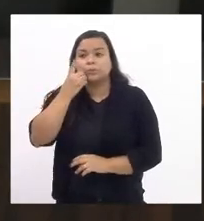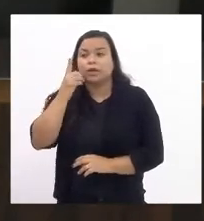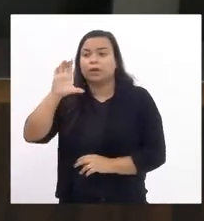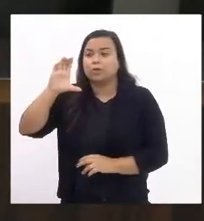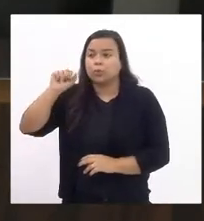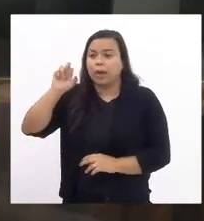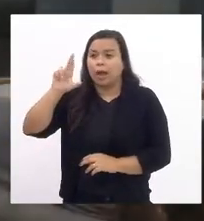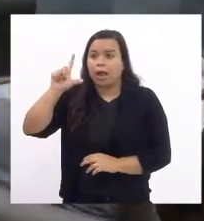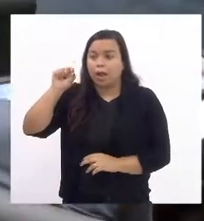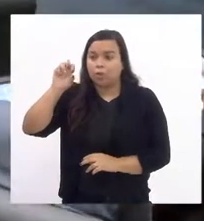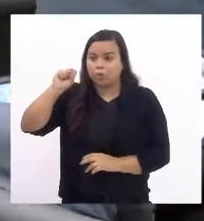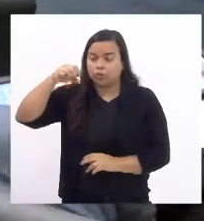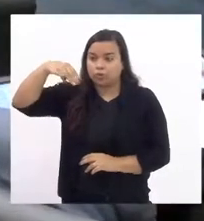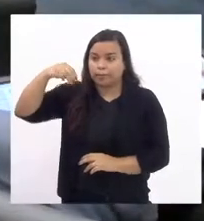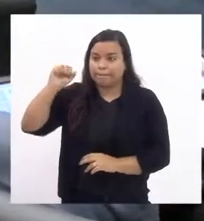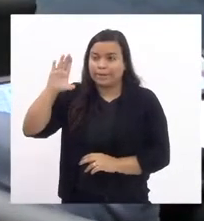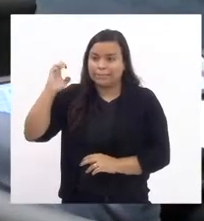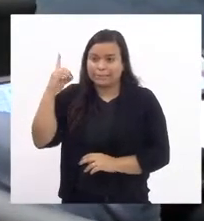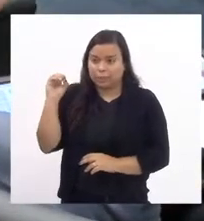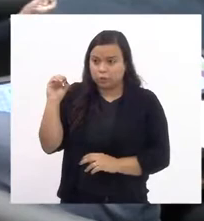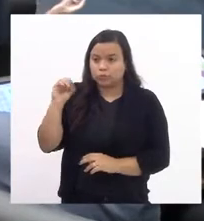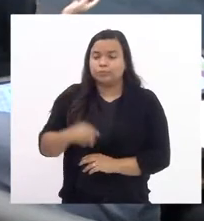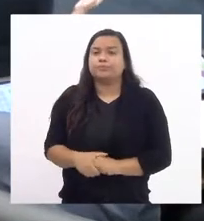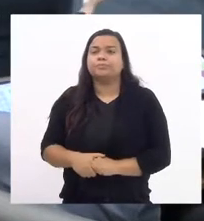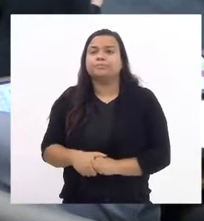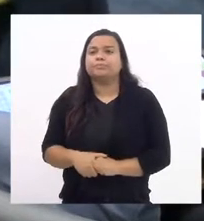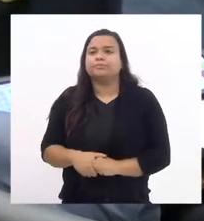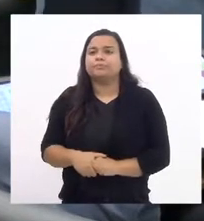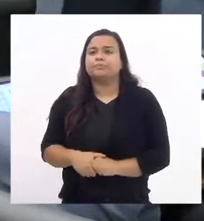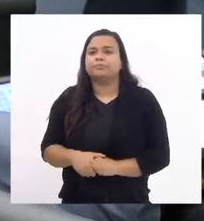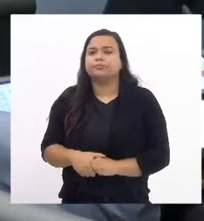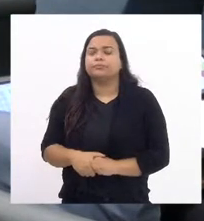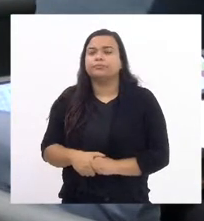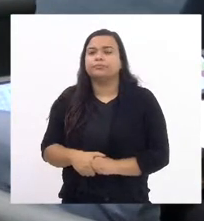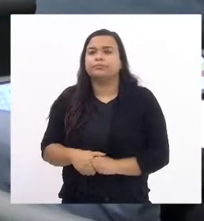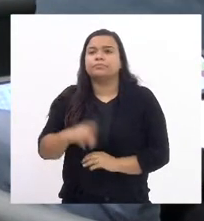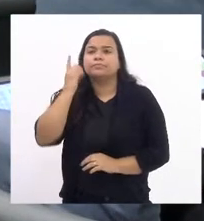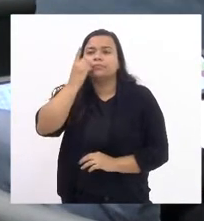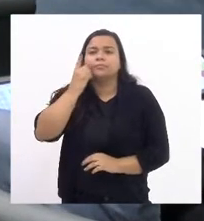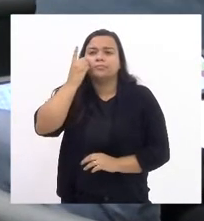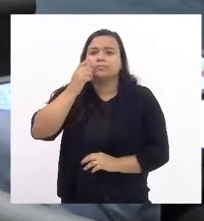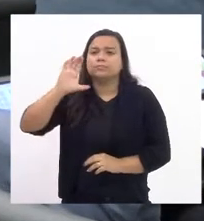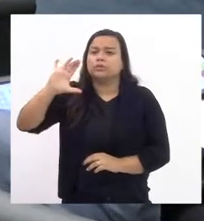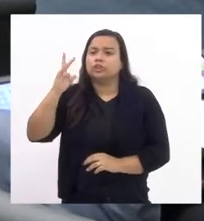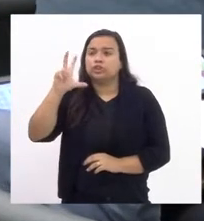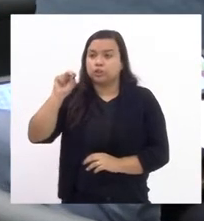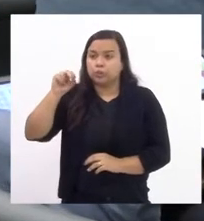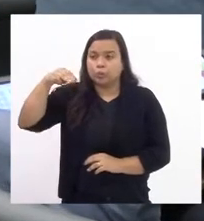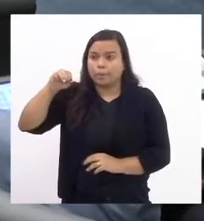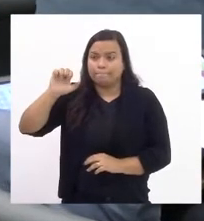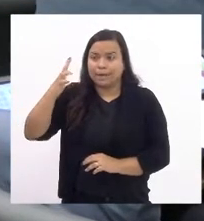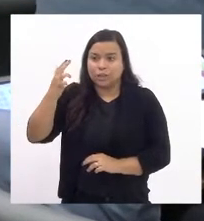Macedo. Deputado Carlos Macedo. Deputado Chico Machado.